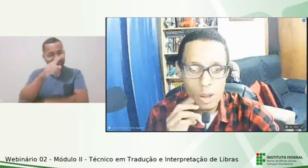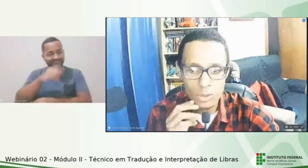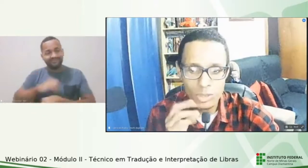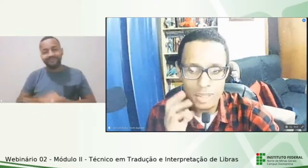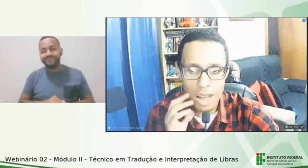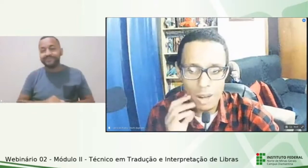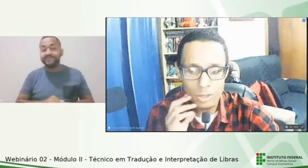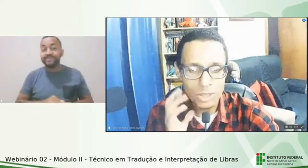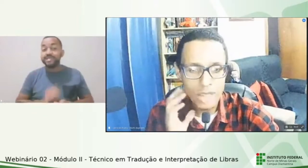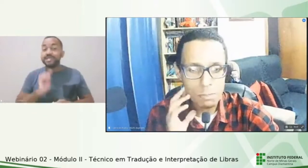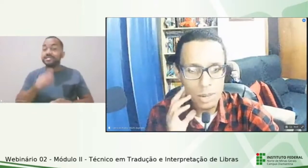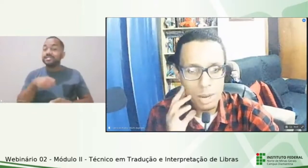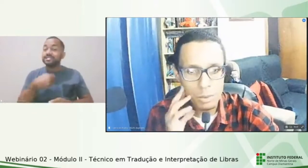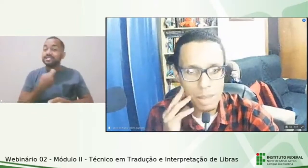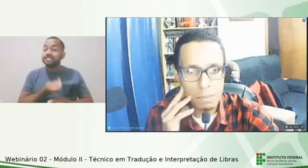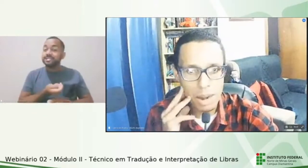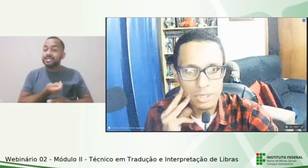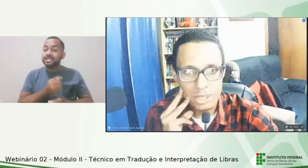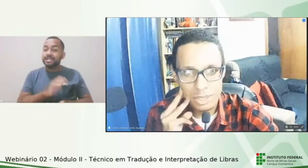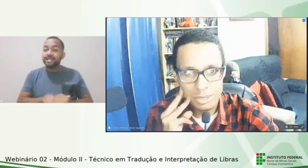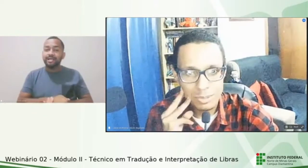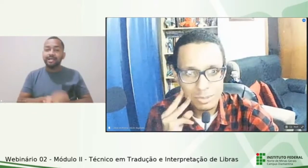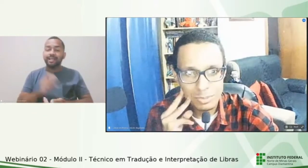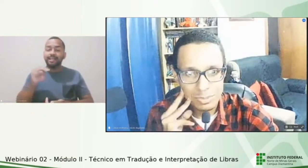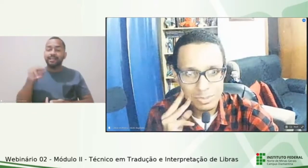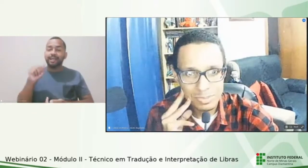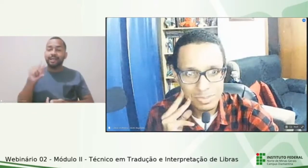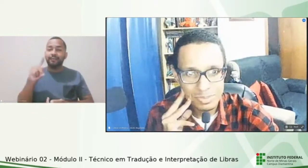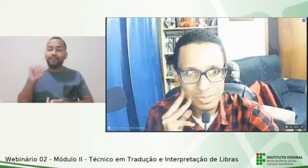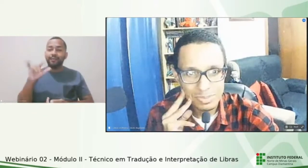Qual é o sinal de Napoleão Bonaparte?